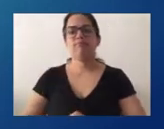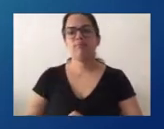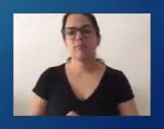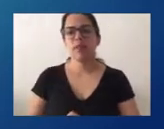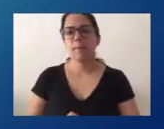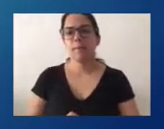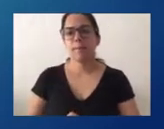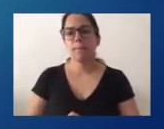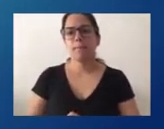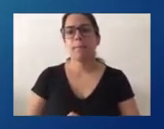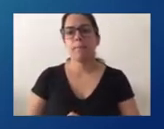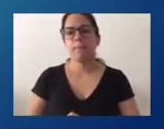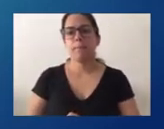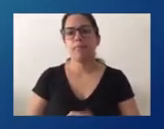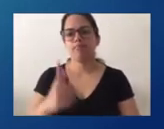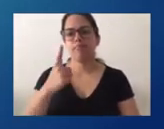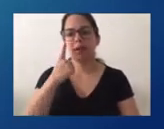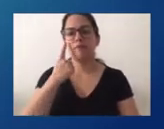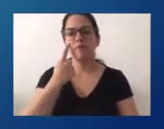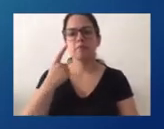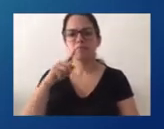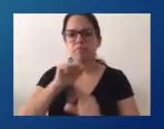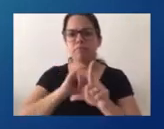imagem a seguir o que pode acontecer, tá?